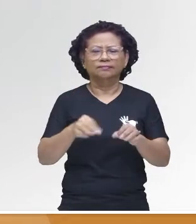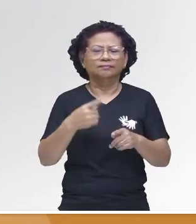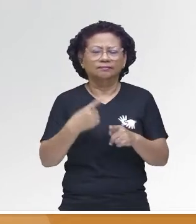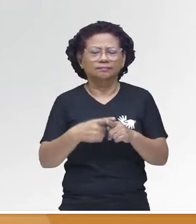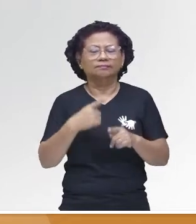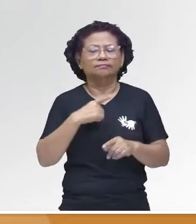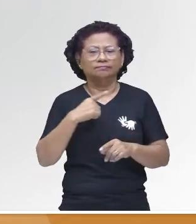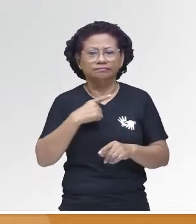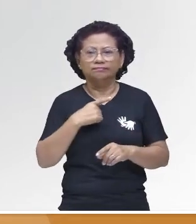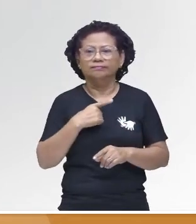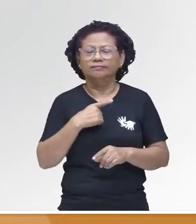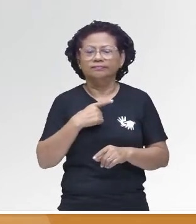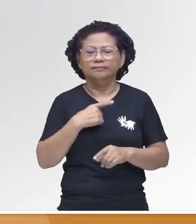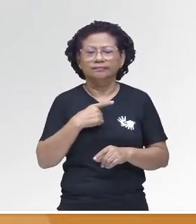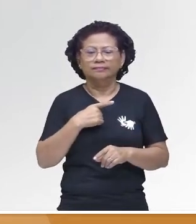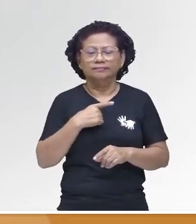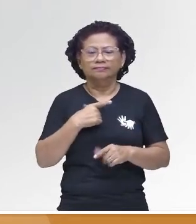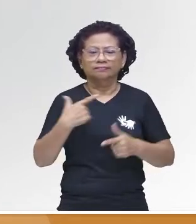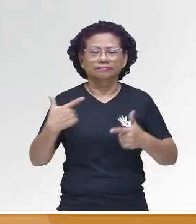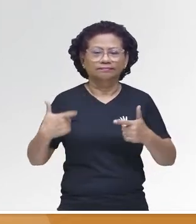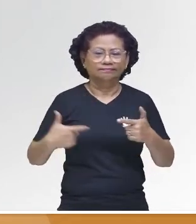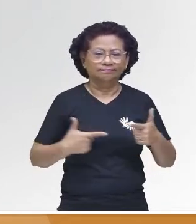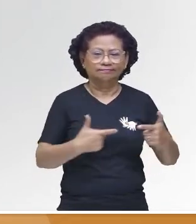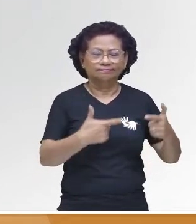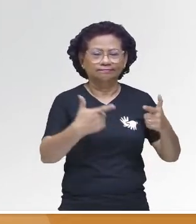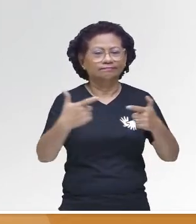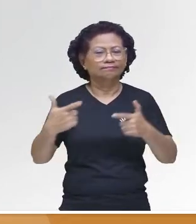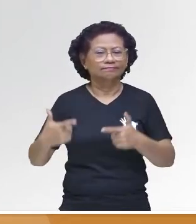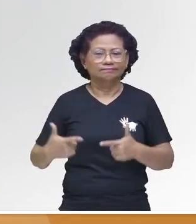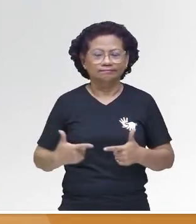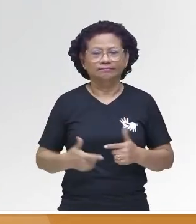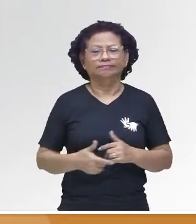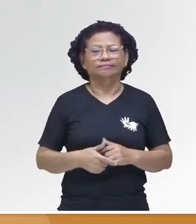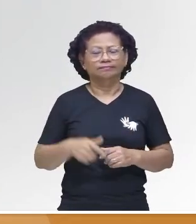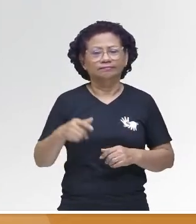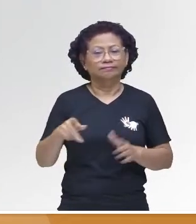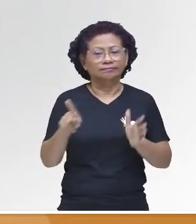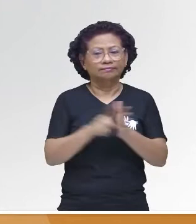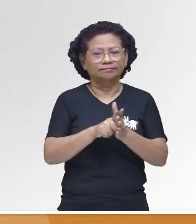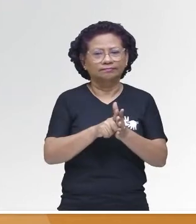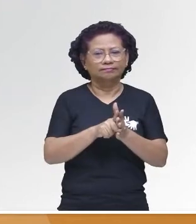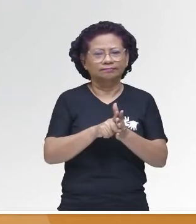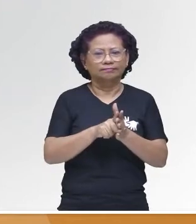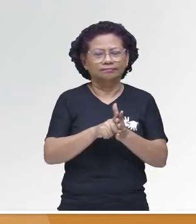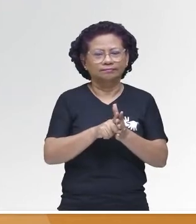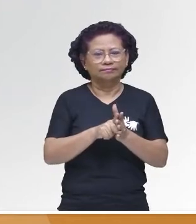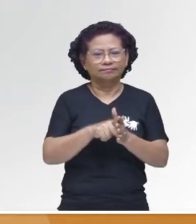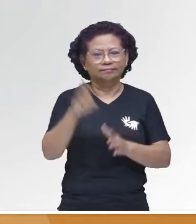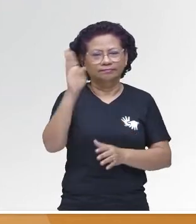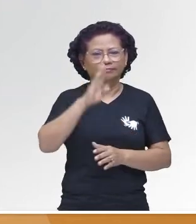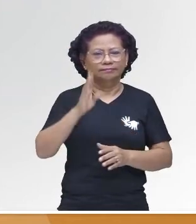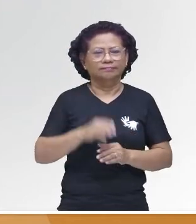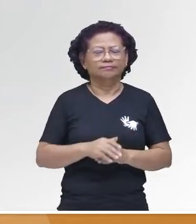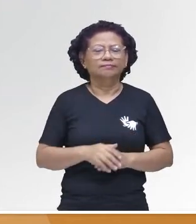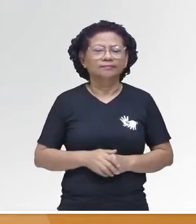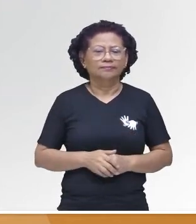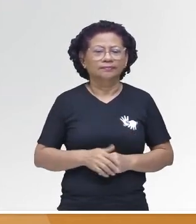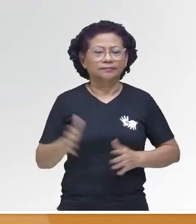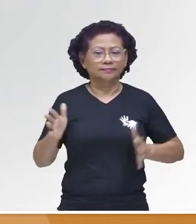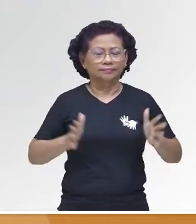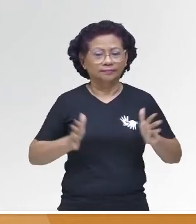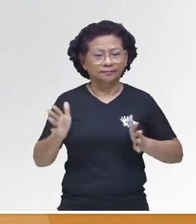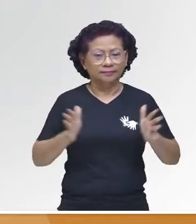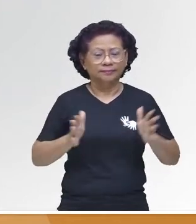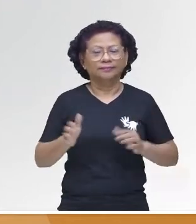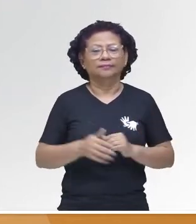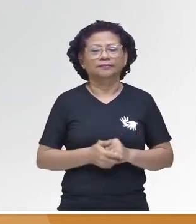de rebeliões. Nós já tocamos um pouco no assunto delas aqui, principalmente sobre a cabanagem, que é nesse período. Tá? Então a gente vai ter